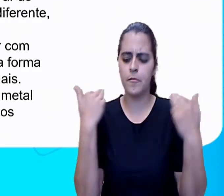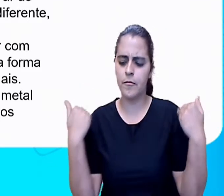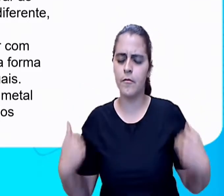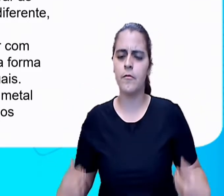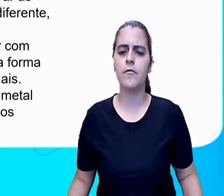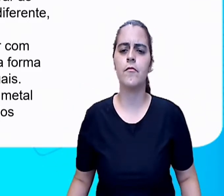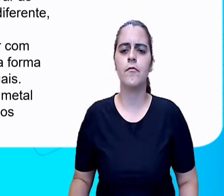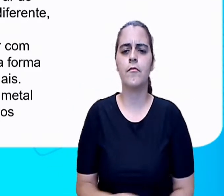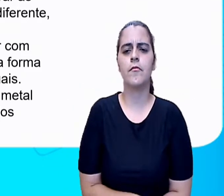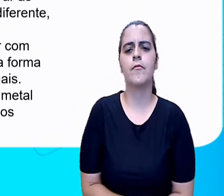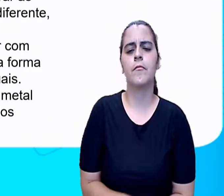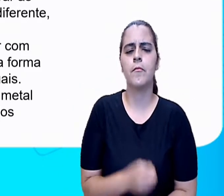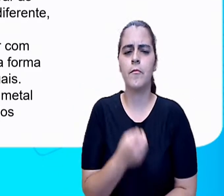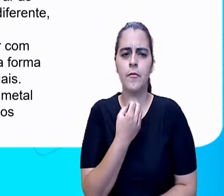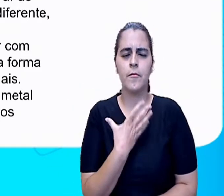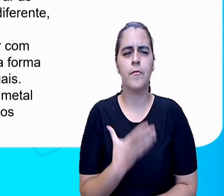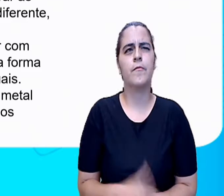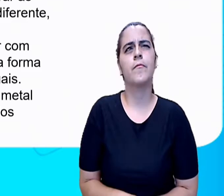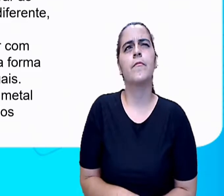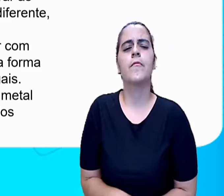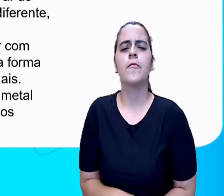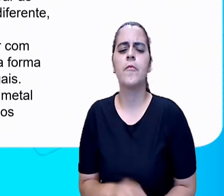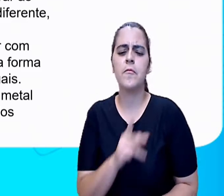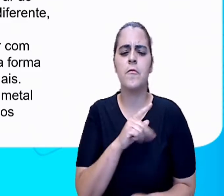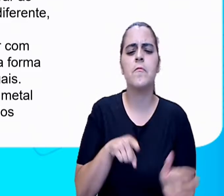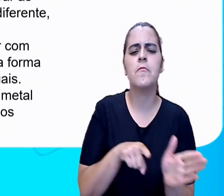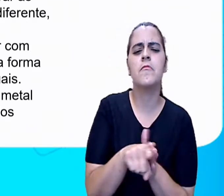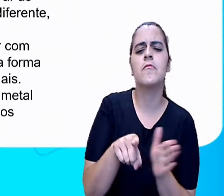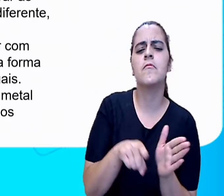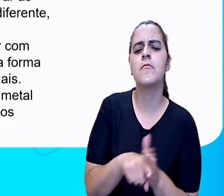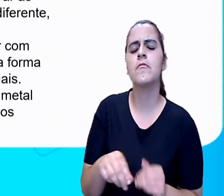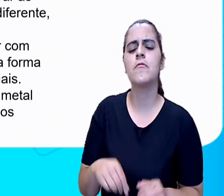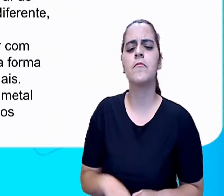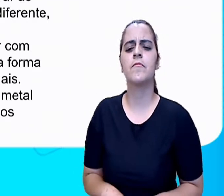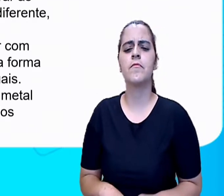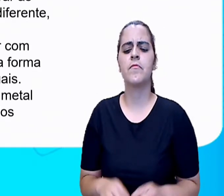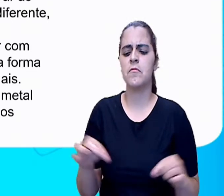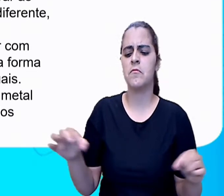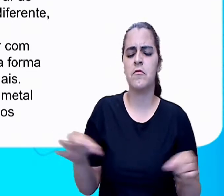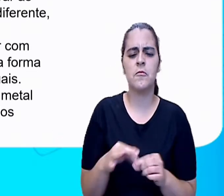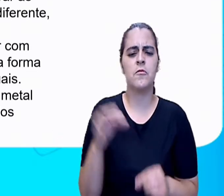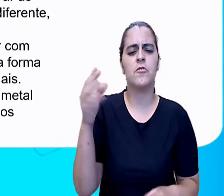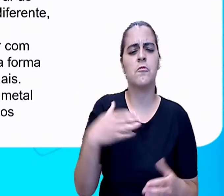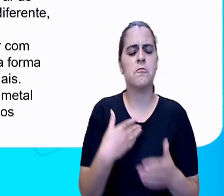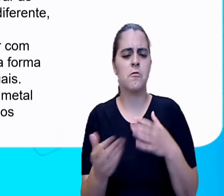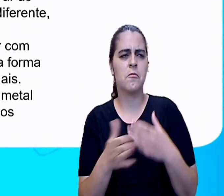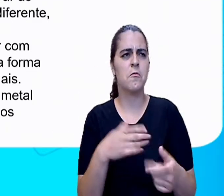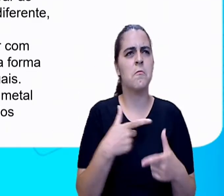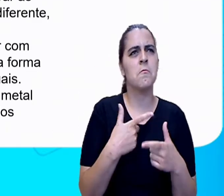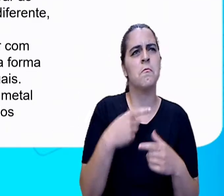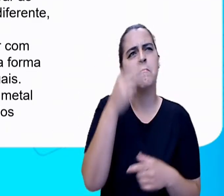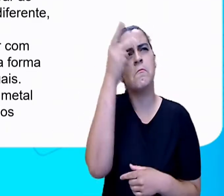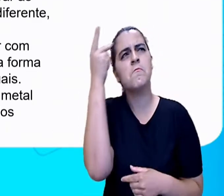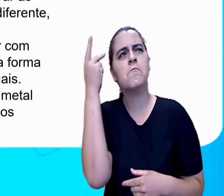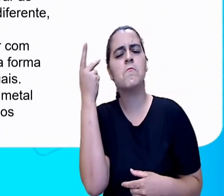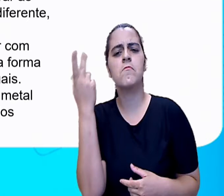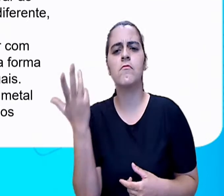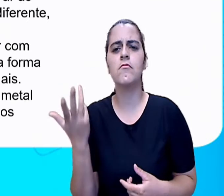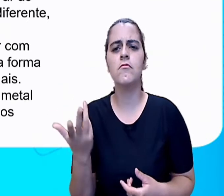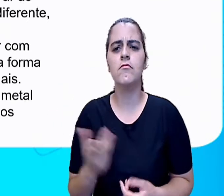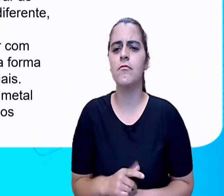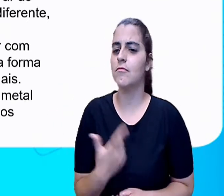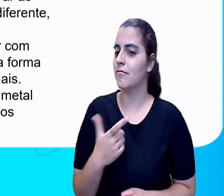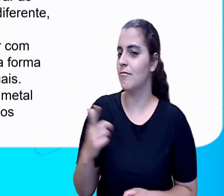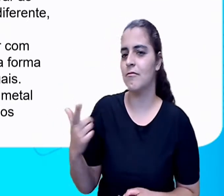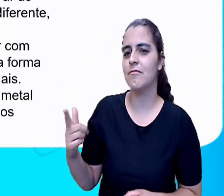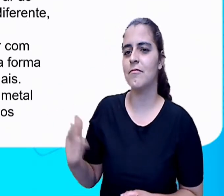do corpo. Bom, mas aí você pode estar se perguntando, essas medidas são de qualquer pessoa? Não. Preste